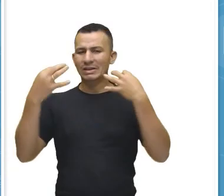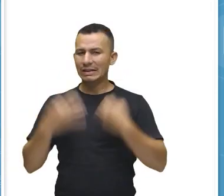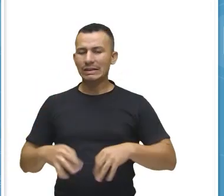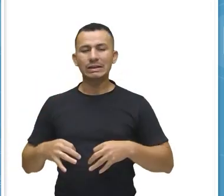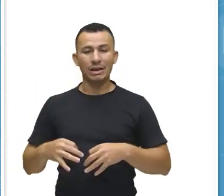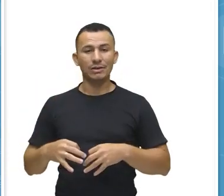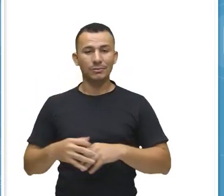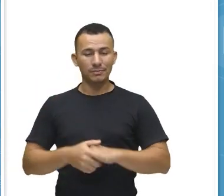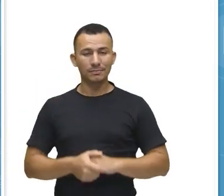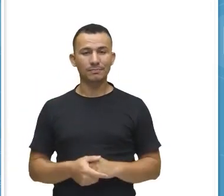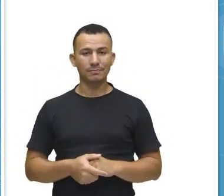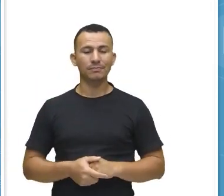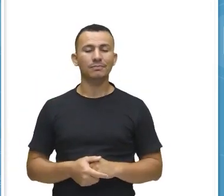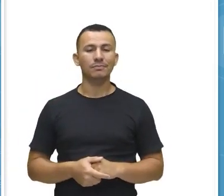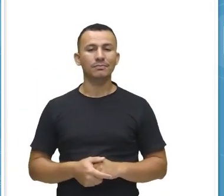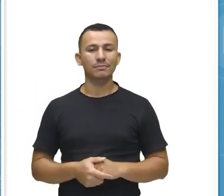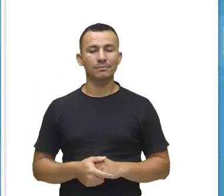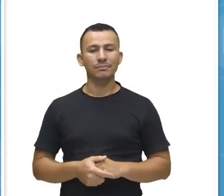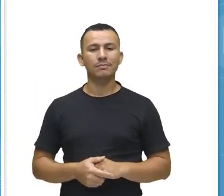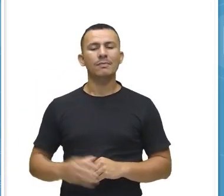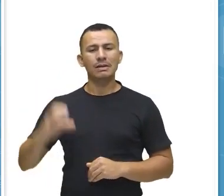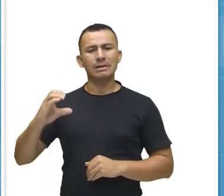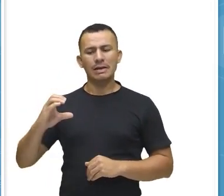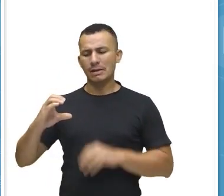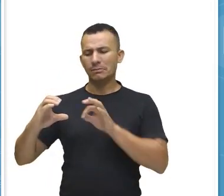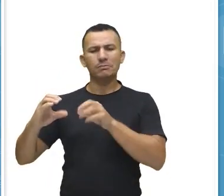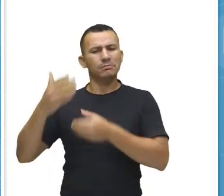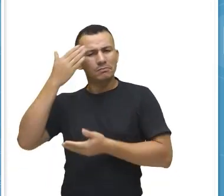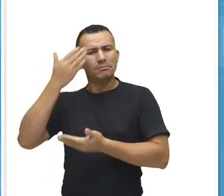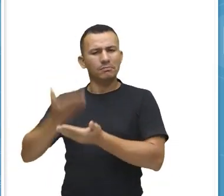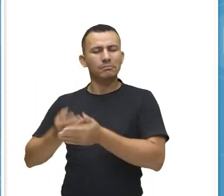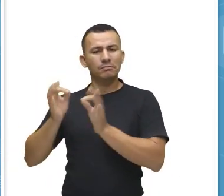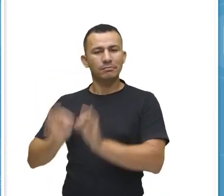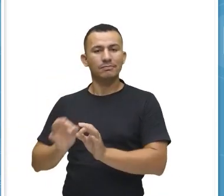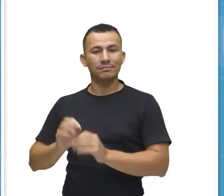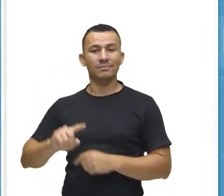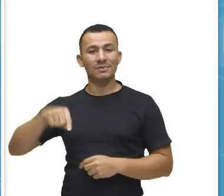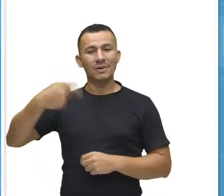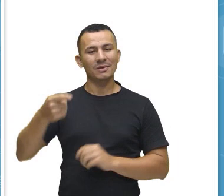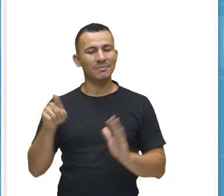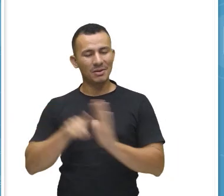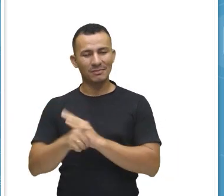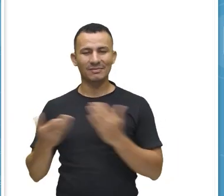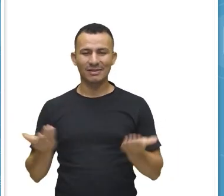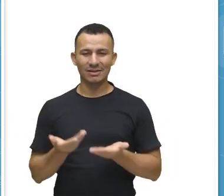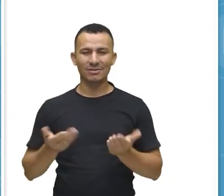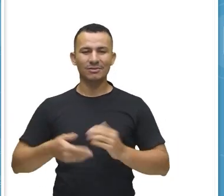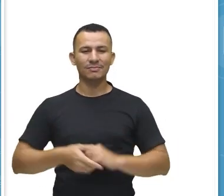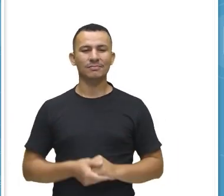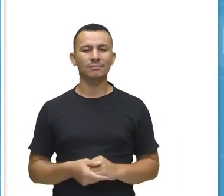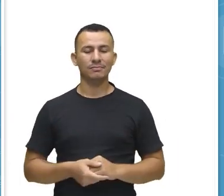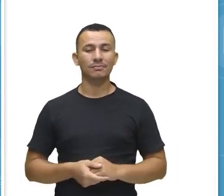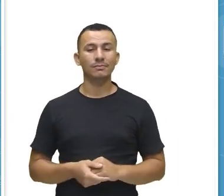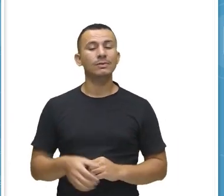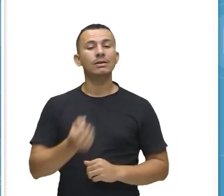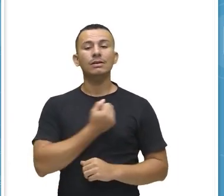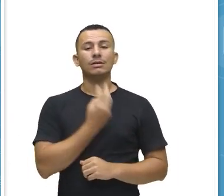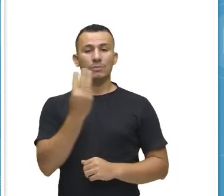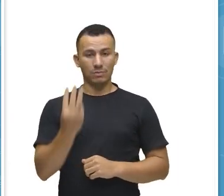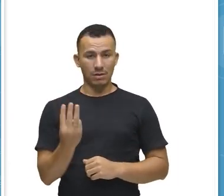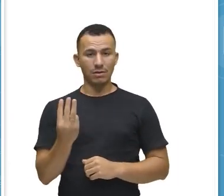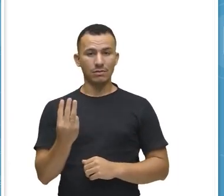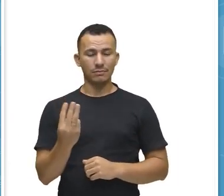comida, como vocês assinalaram, C de confia, e vamos para a próxima questão. Olha aí, então, a próxima